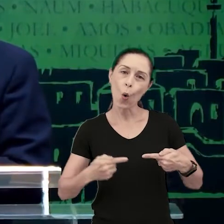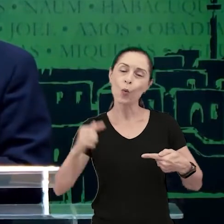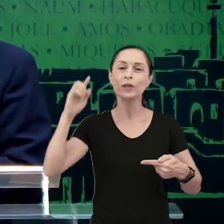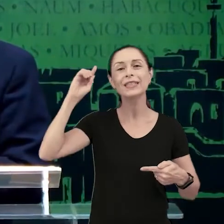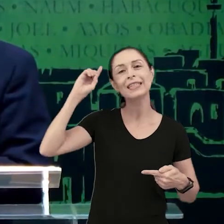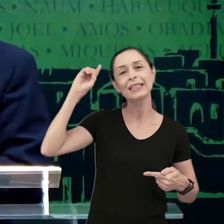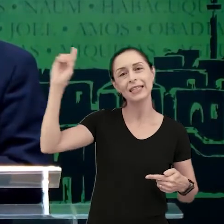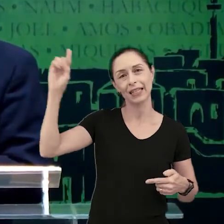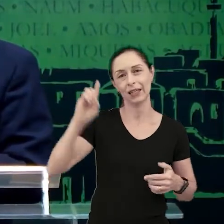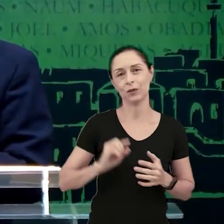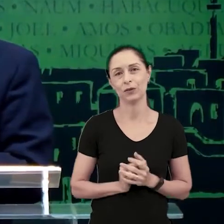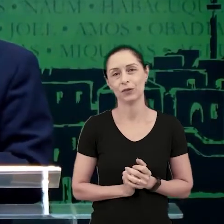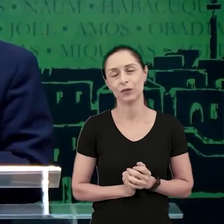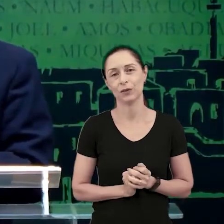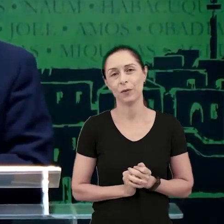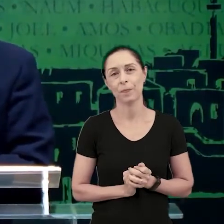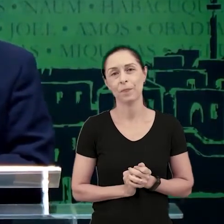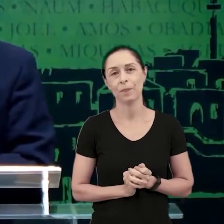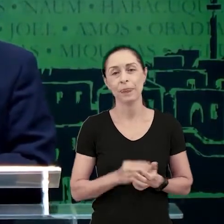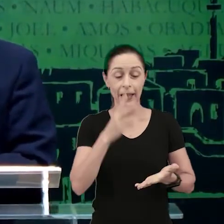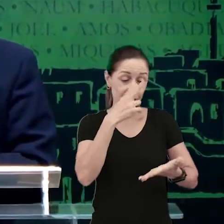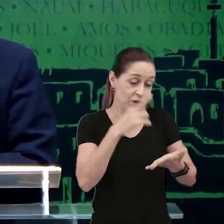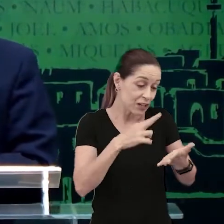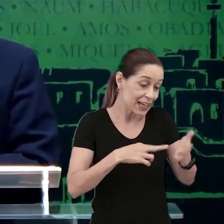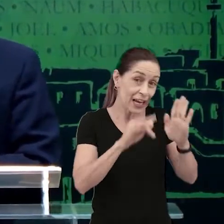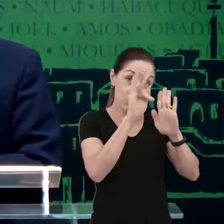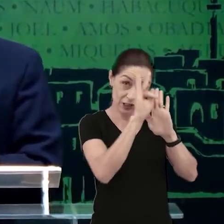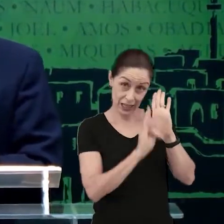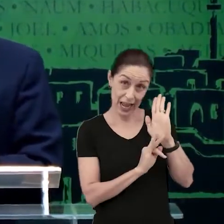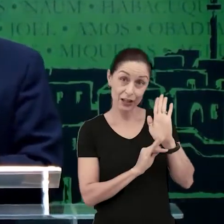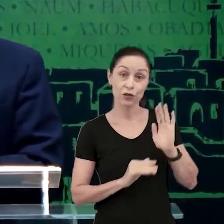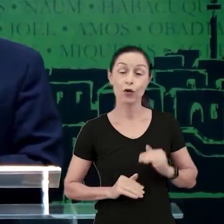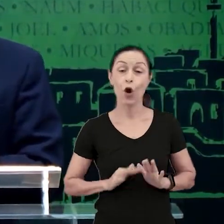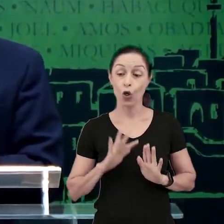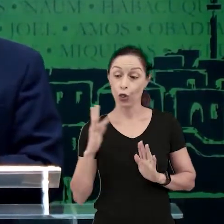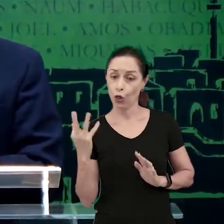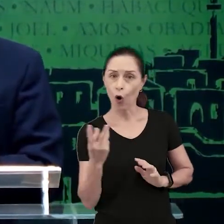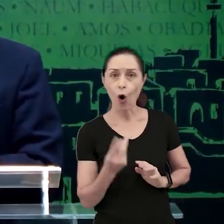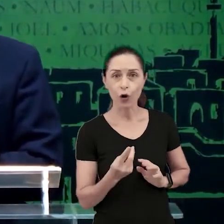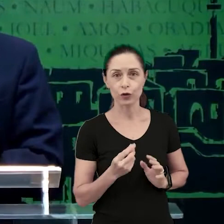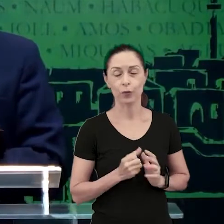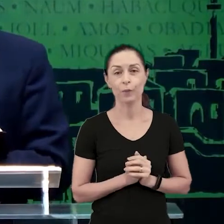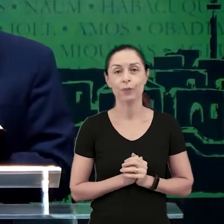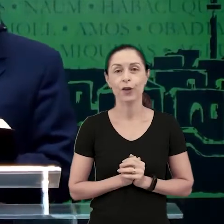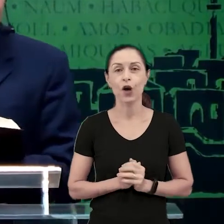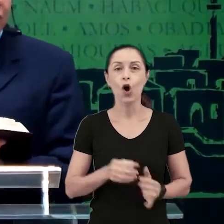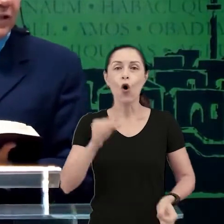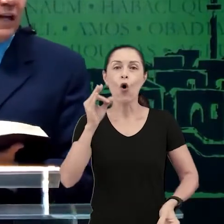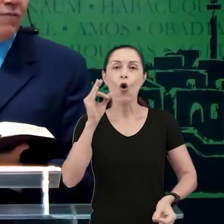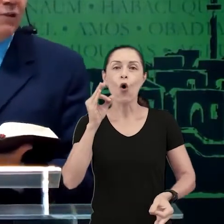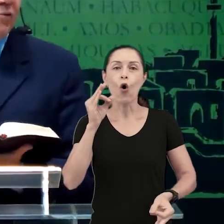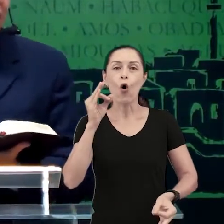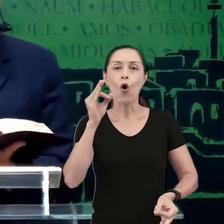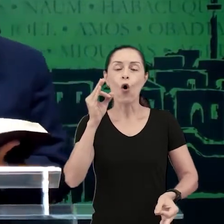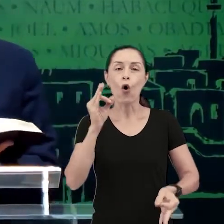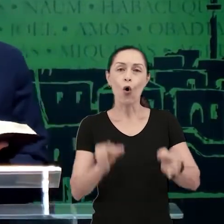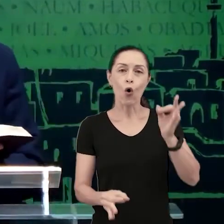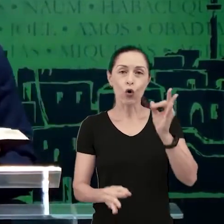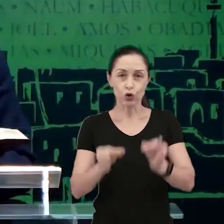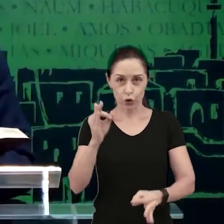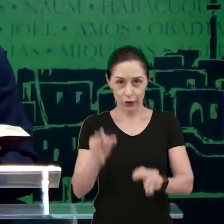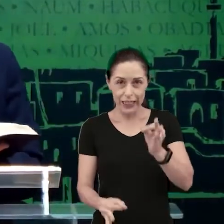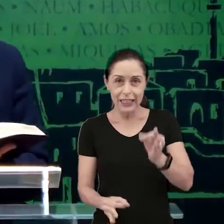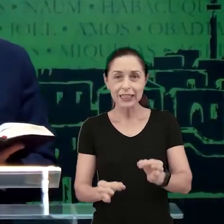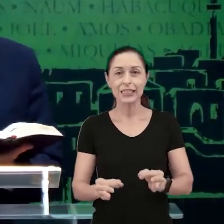tribunais, que houve aparelhamento do Estado para saquear o pobre, que as cortes estavam dando sentenças